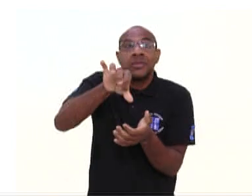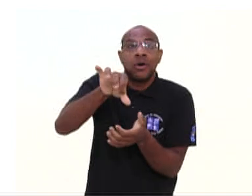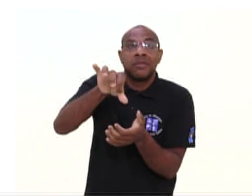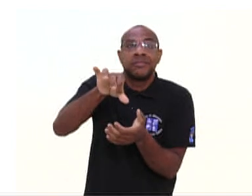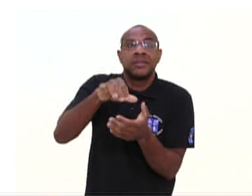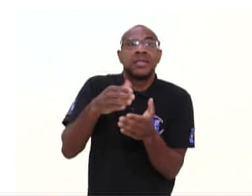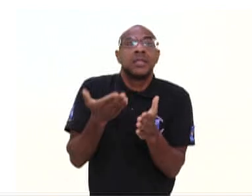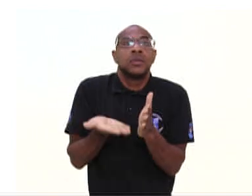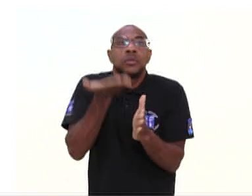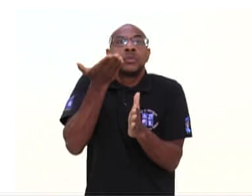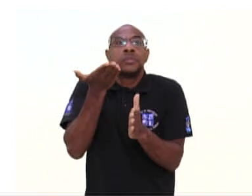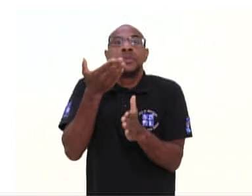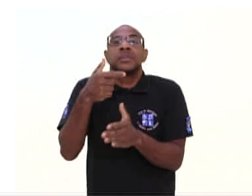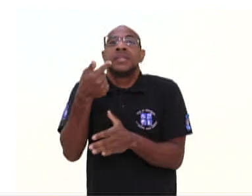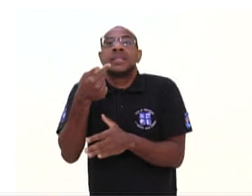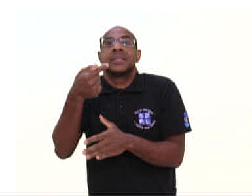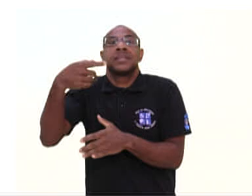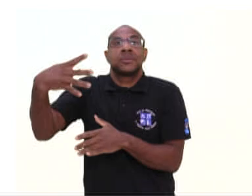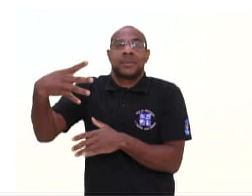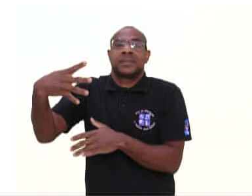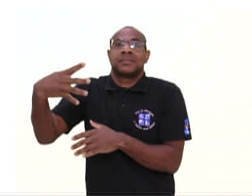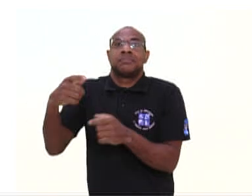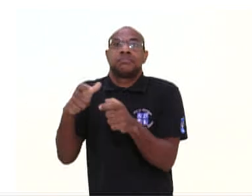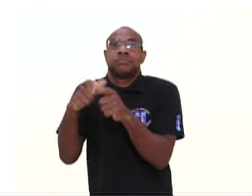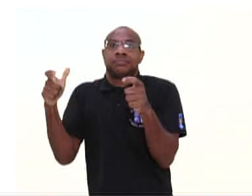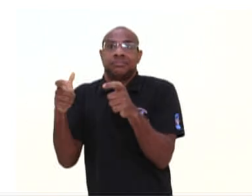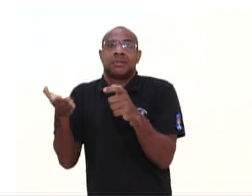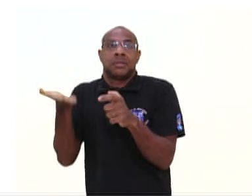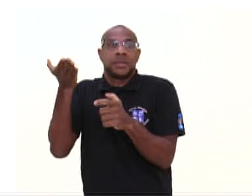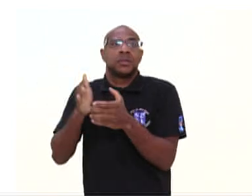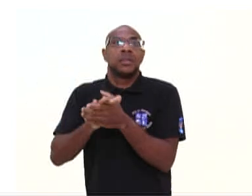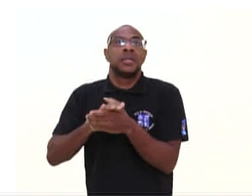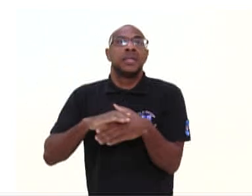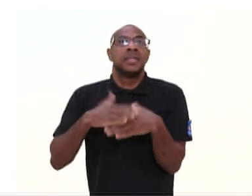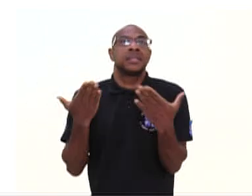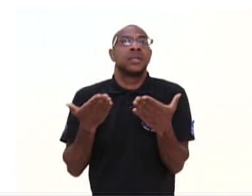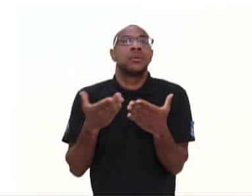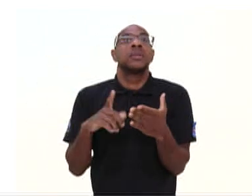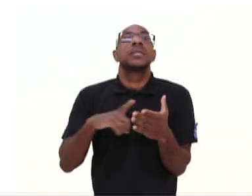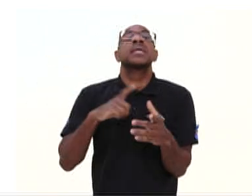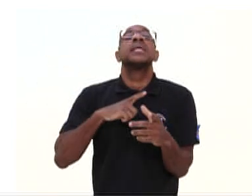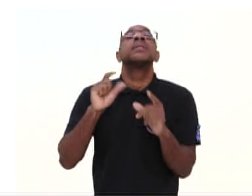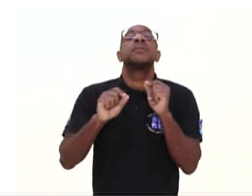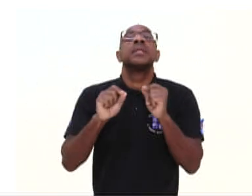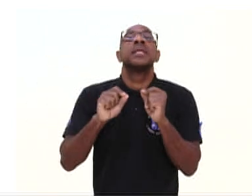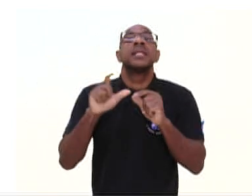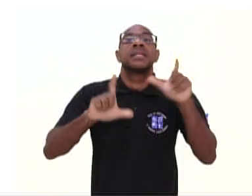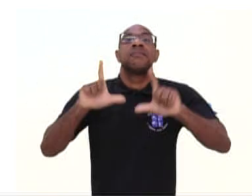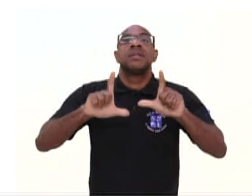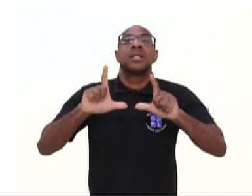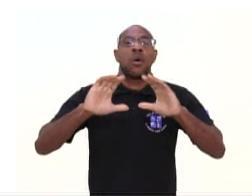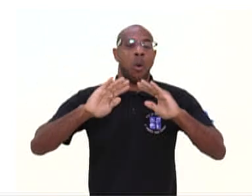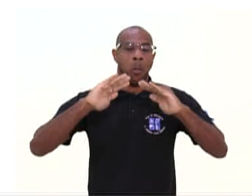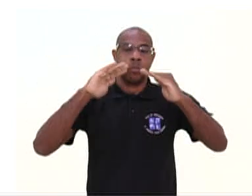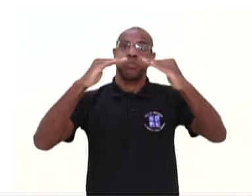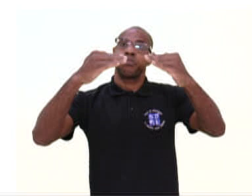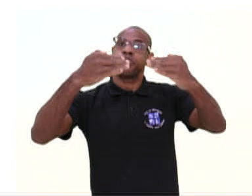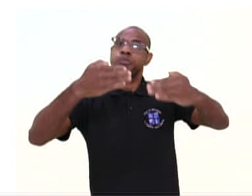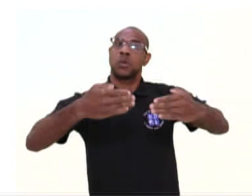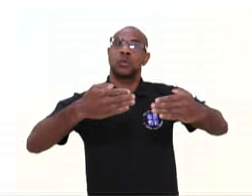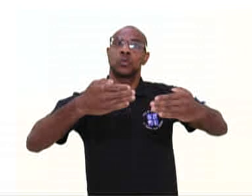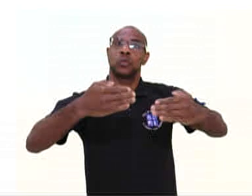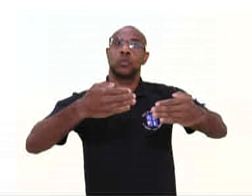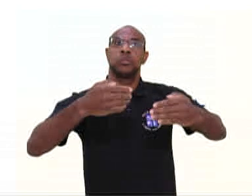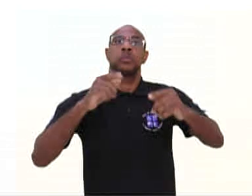para 31,9%. De acordo com os dados, o que é possível deduzir sobre a redução da quantidade de televisão